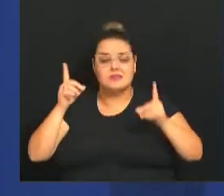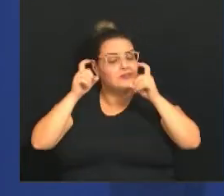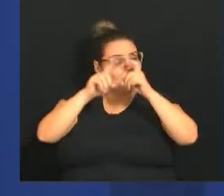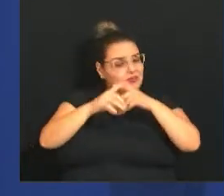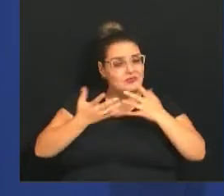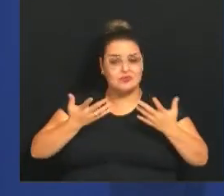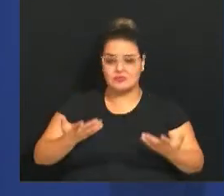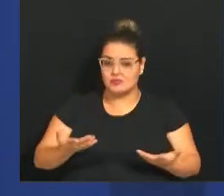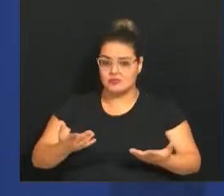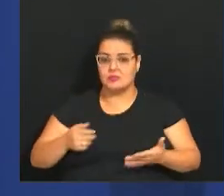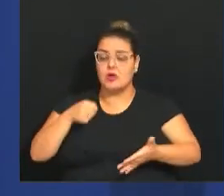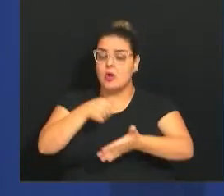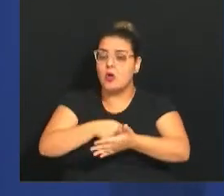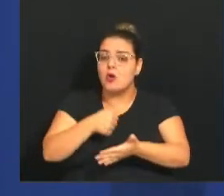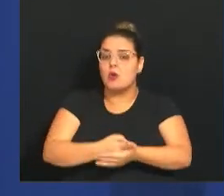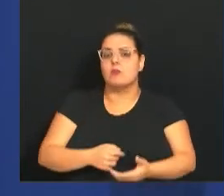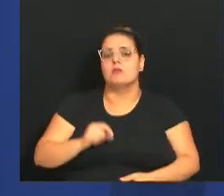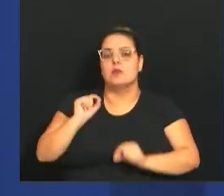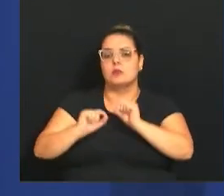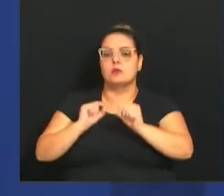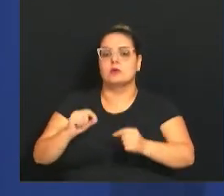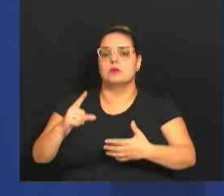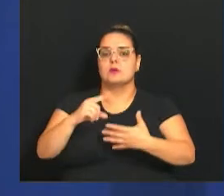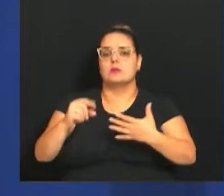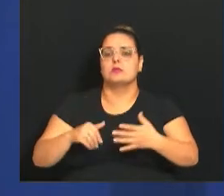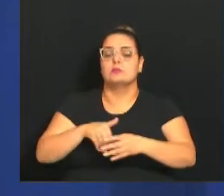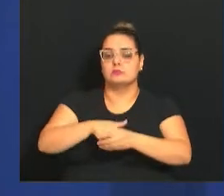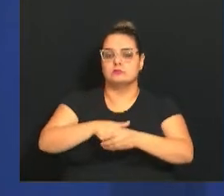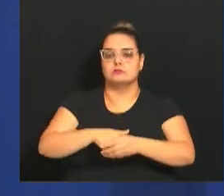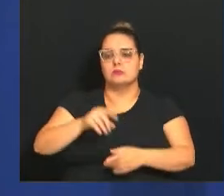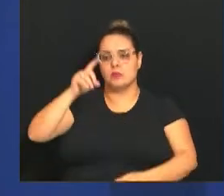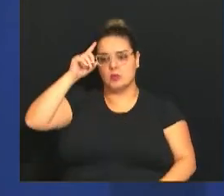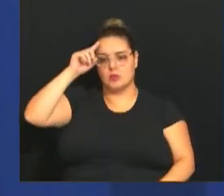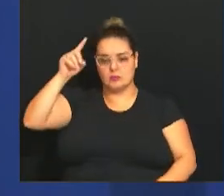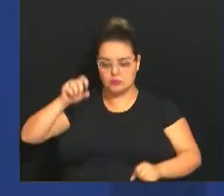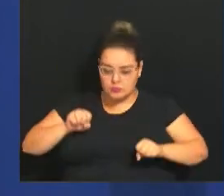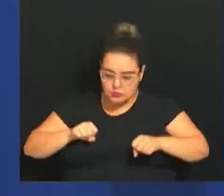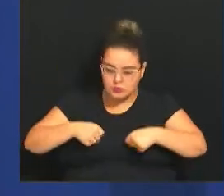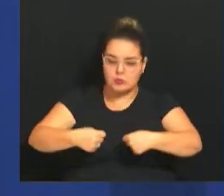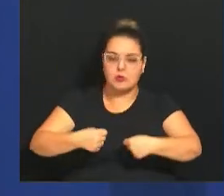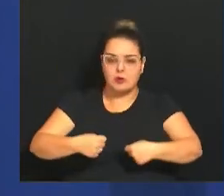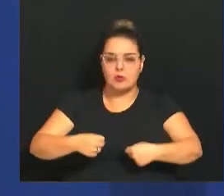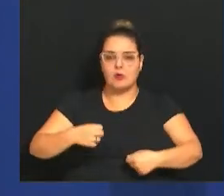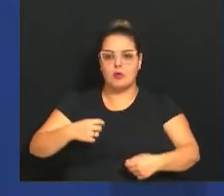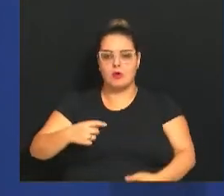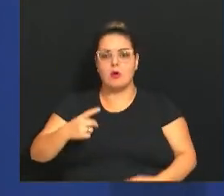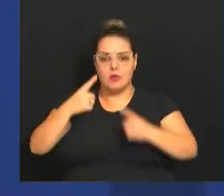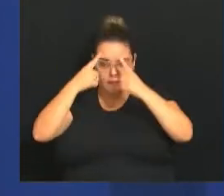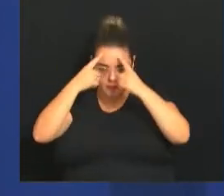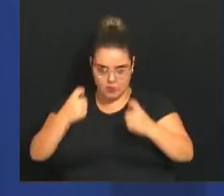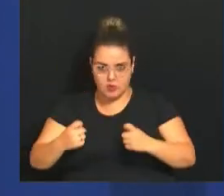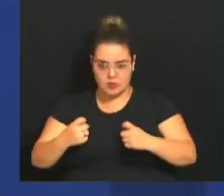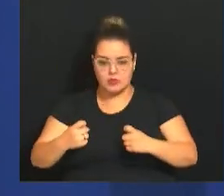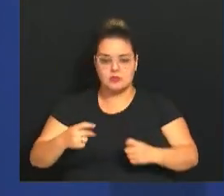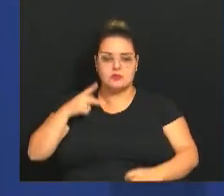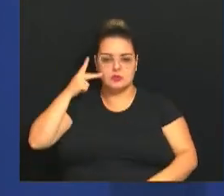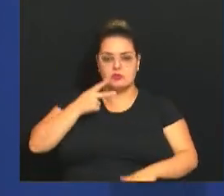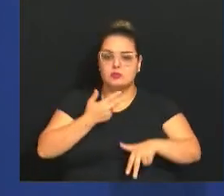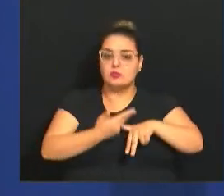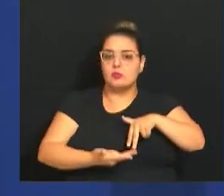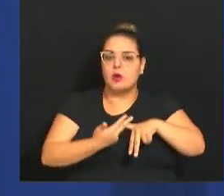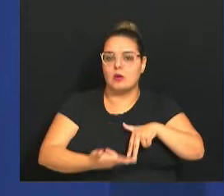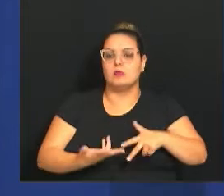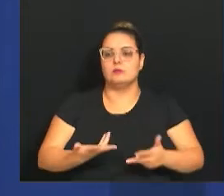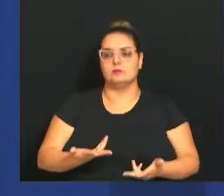para aquilo que a gente foi eleito. Então, criar um dia de enfrentamento a essa violência política de gênero no nosso município já é